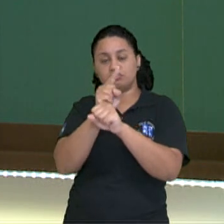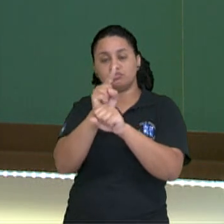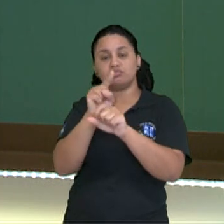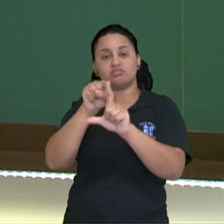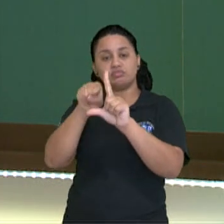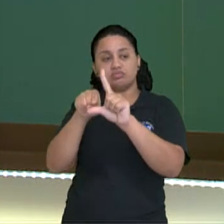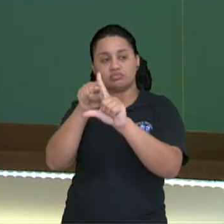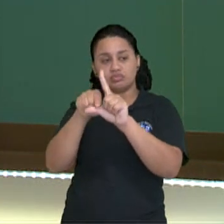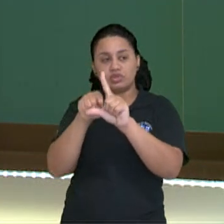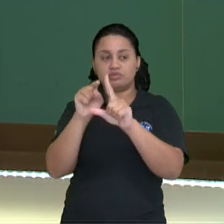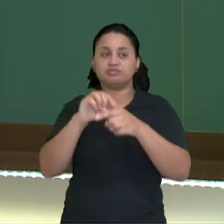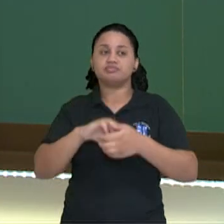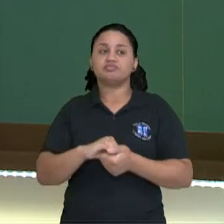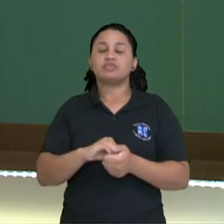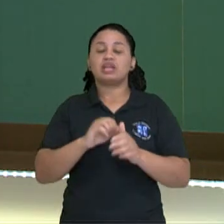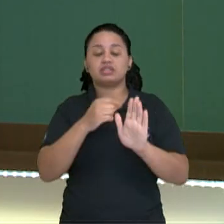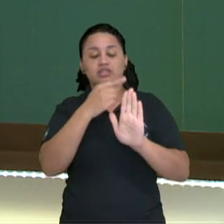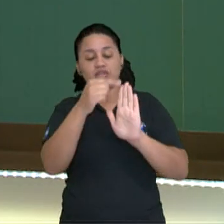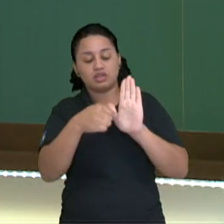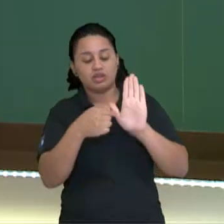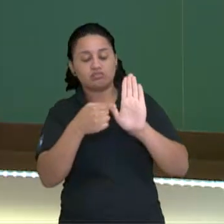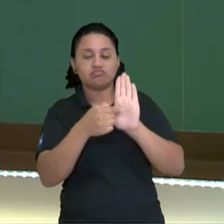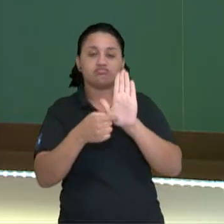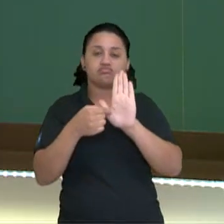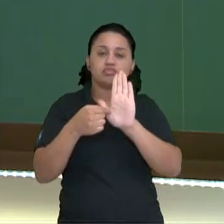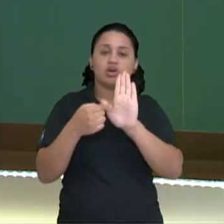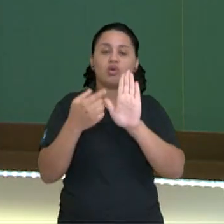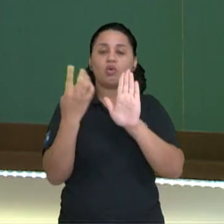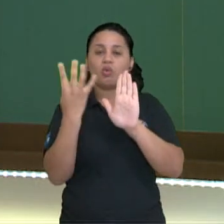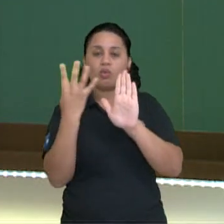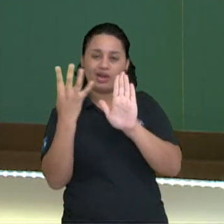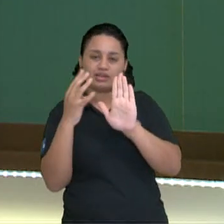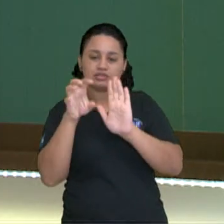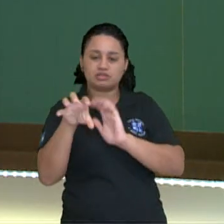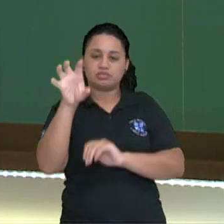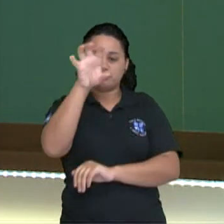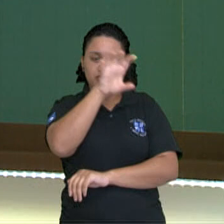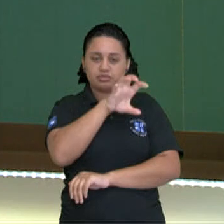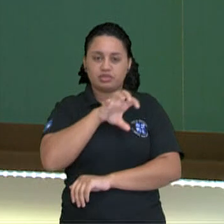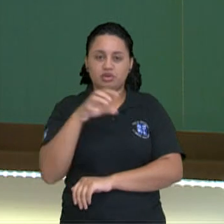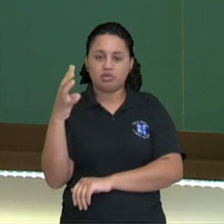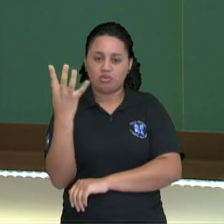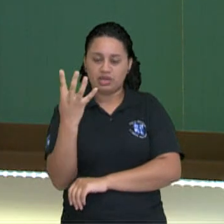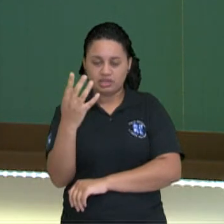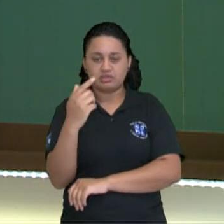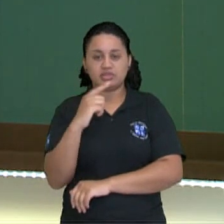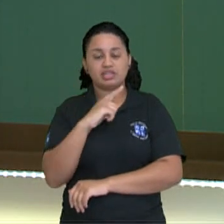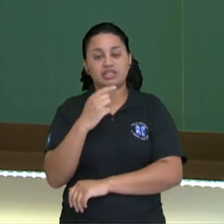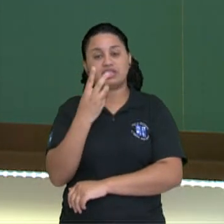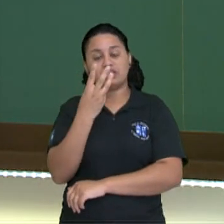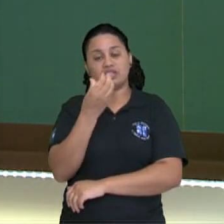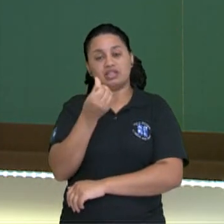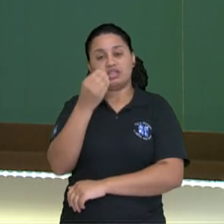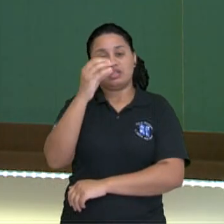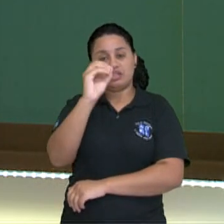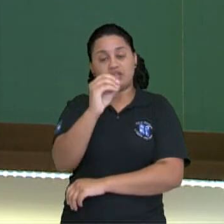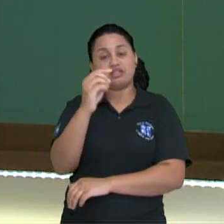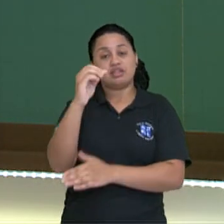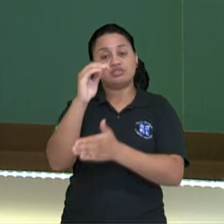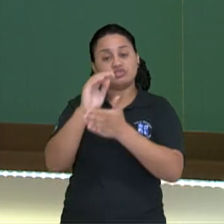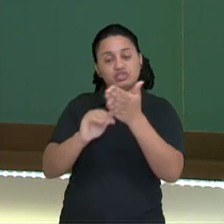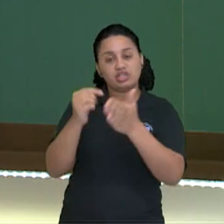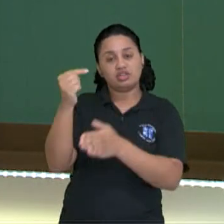diferença deles também. E se eu tiver ângulos que estão no último quarto quadrante, eu vou fazer 360 menos esse